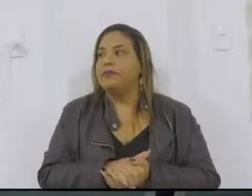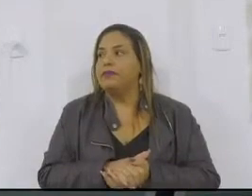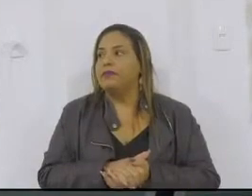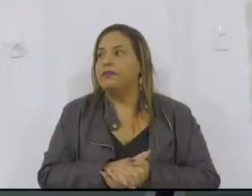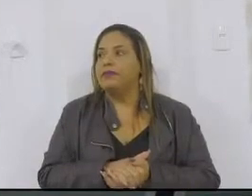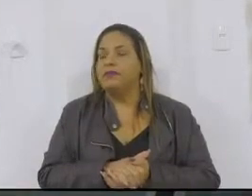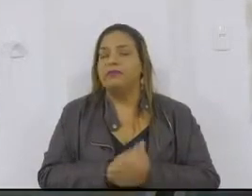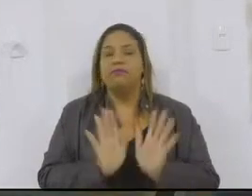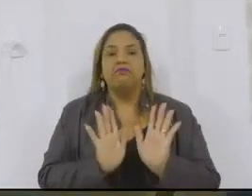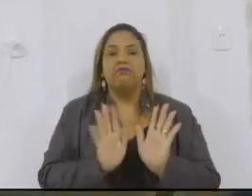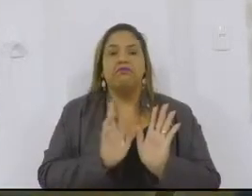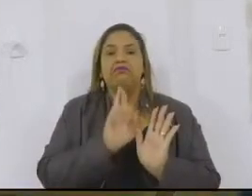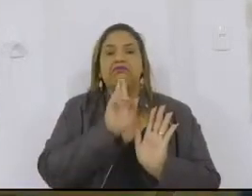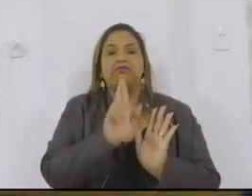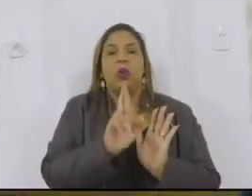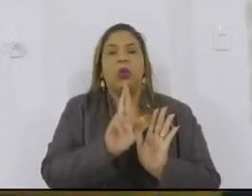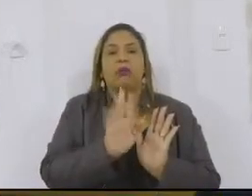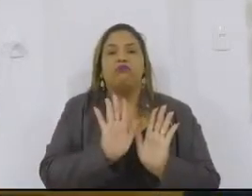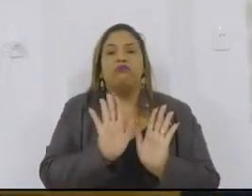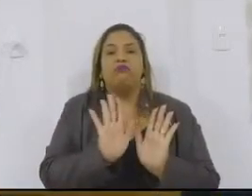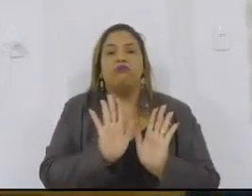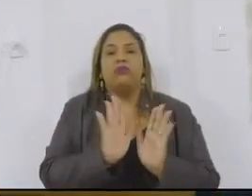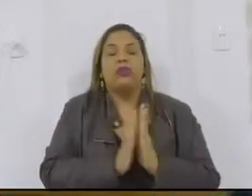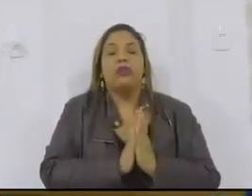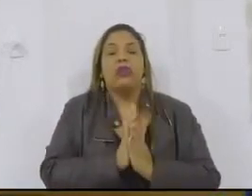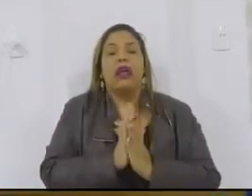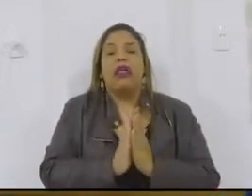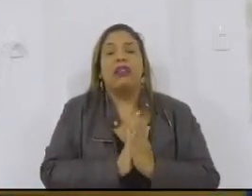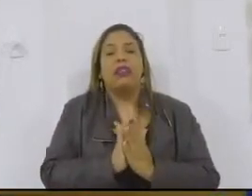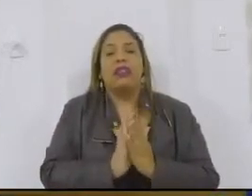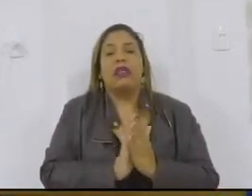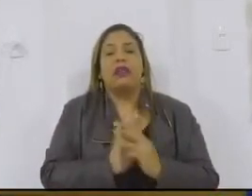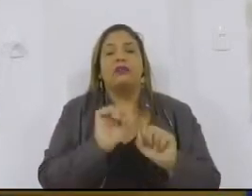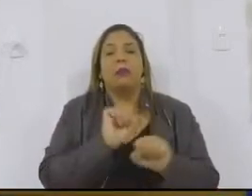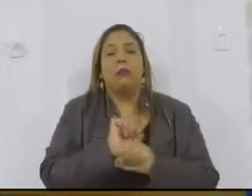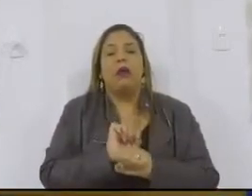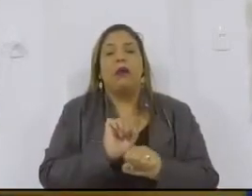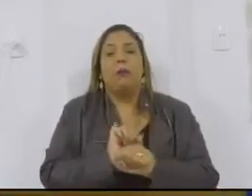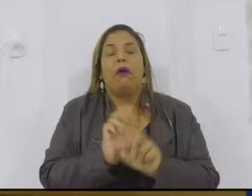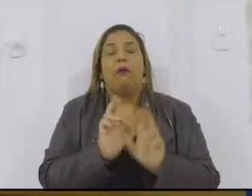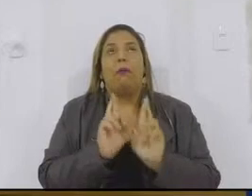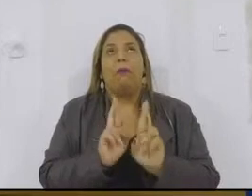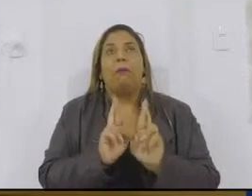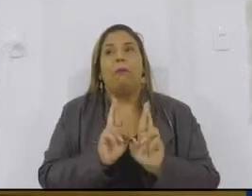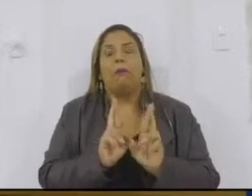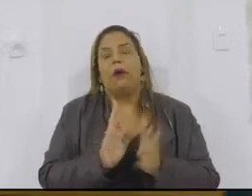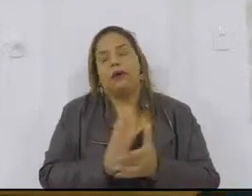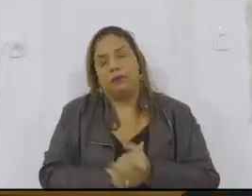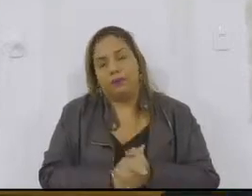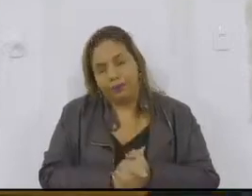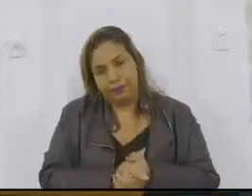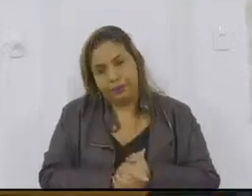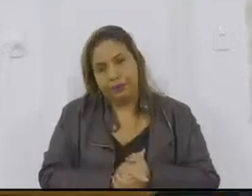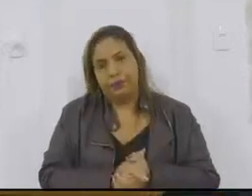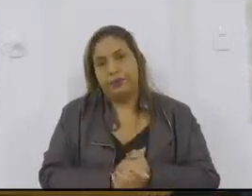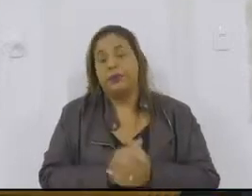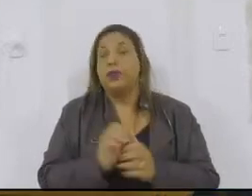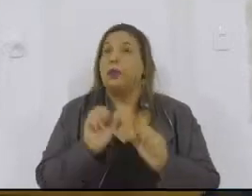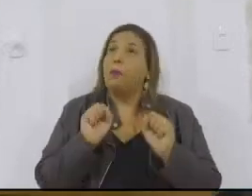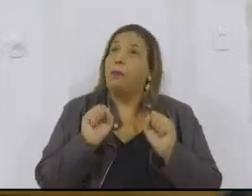resposta concludente do referido à obra. Está ali um prédio excelente e